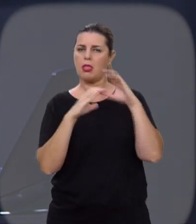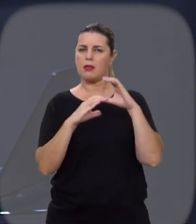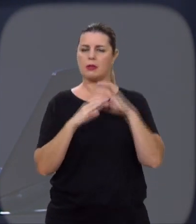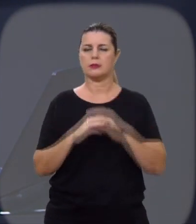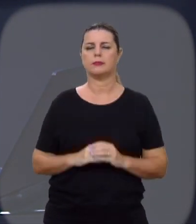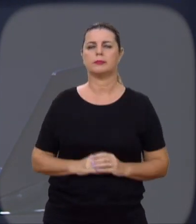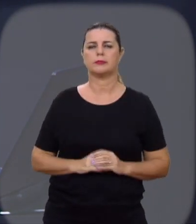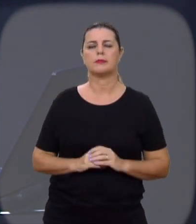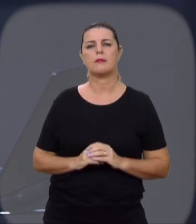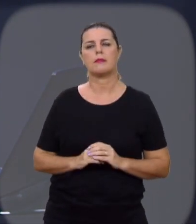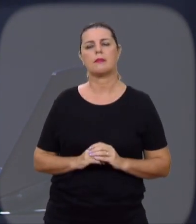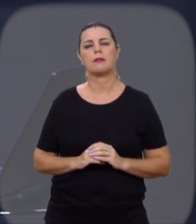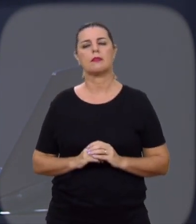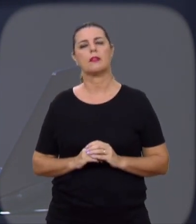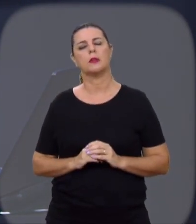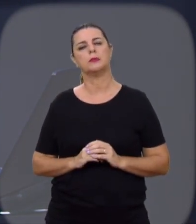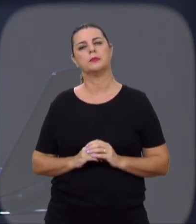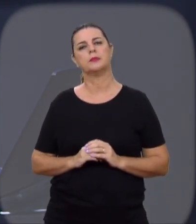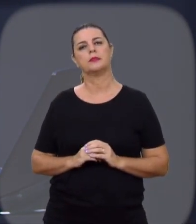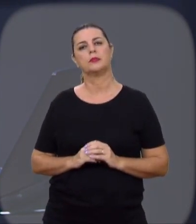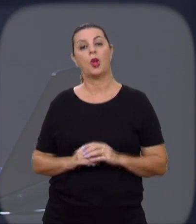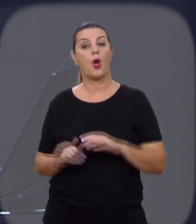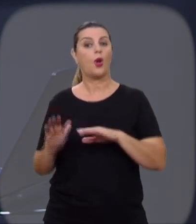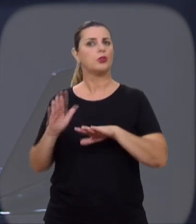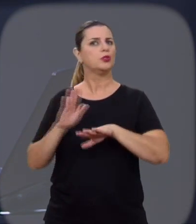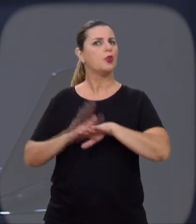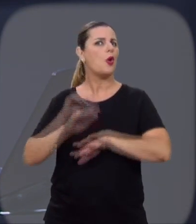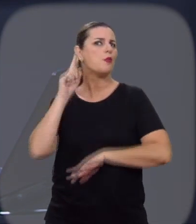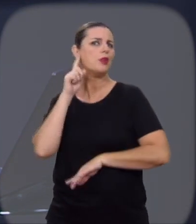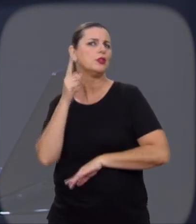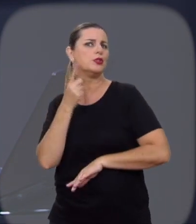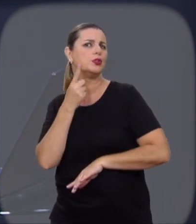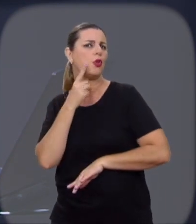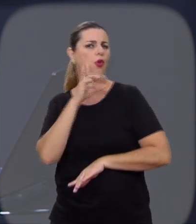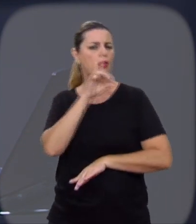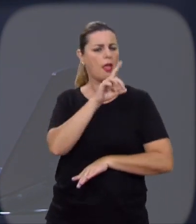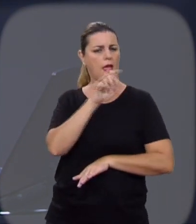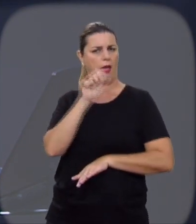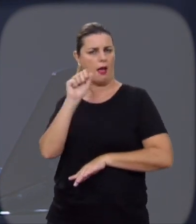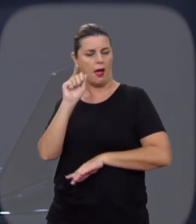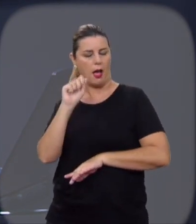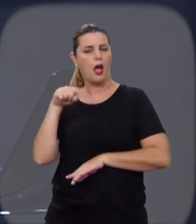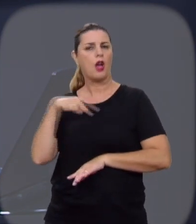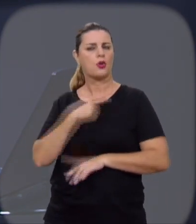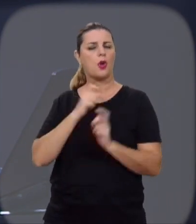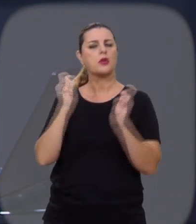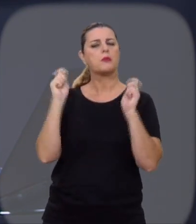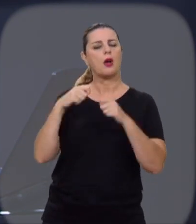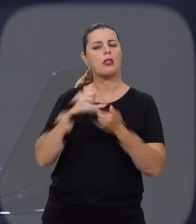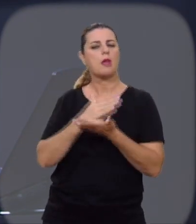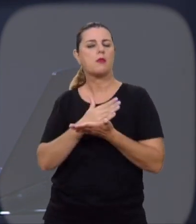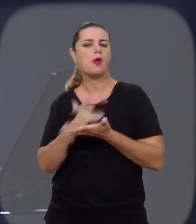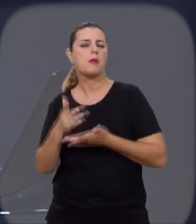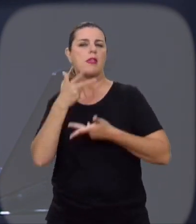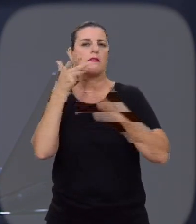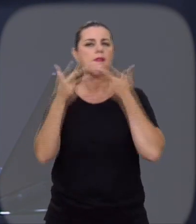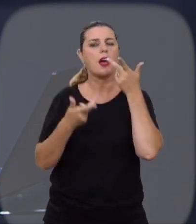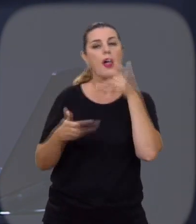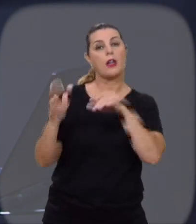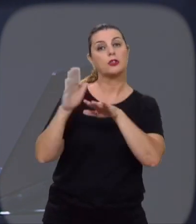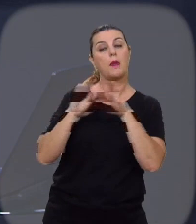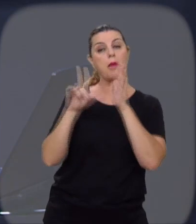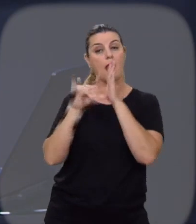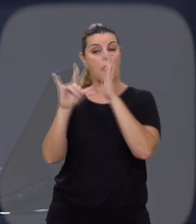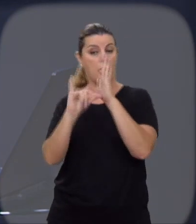comunicação, né? Sobre surdez e deficiência auditiva, nós podemos começar a citar